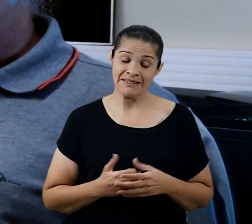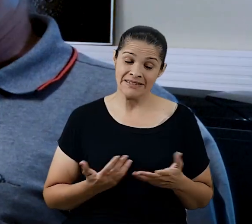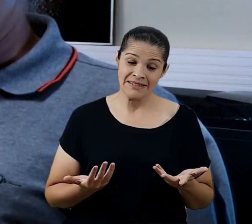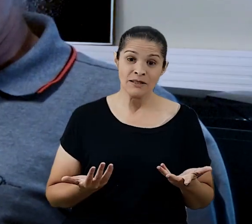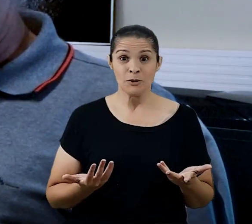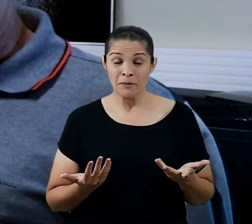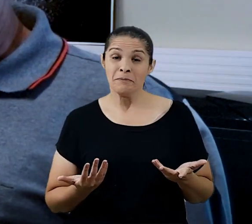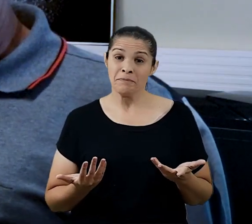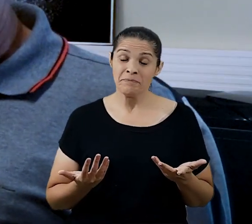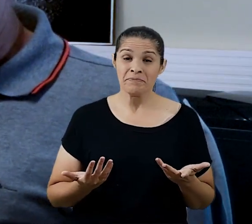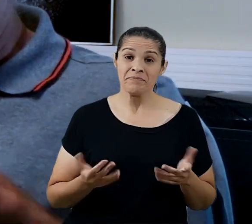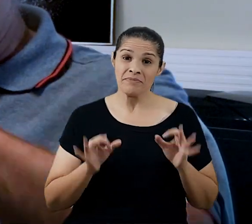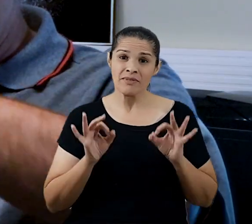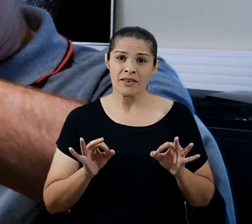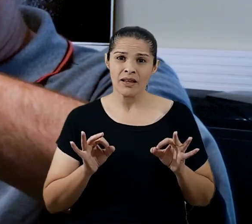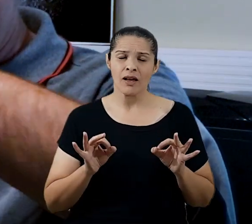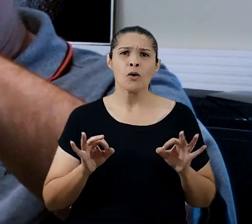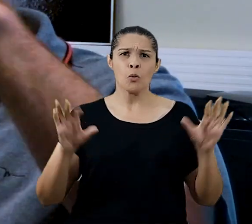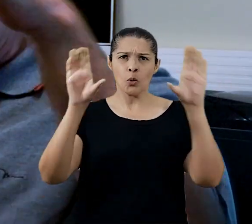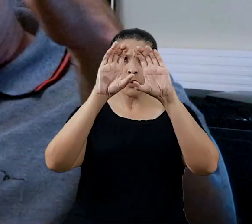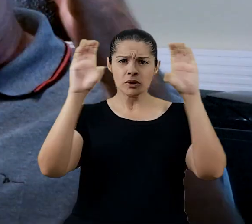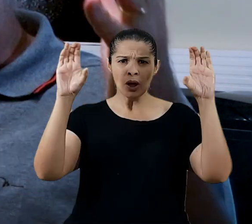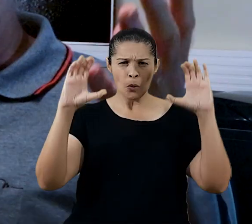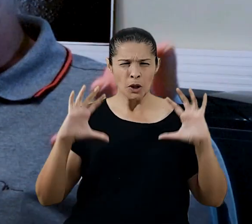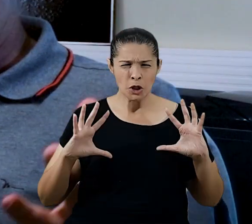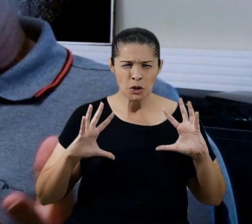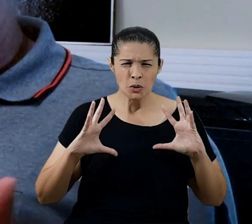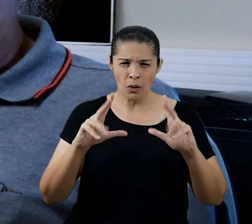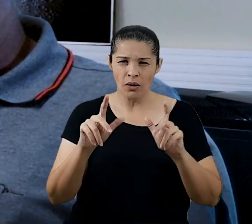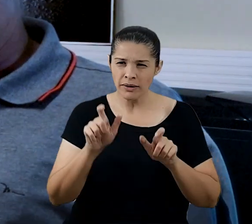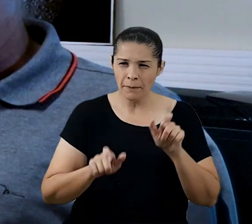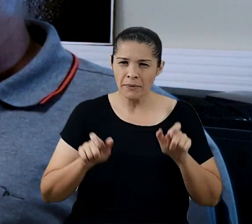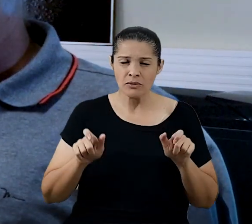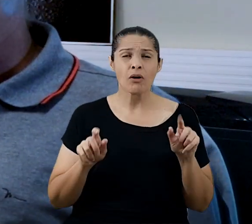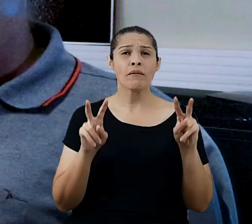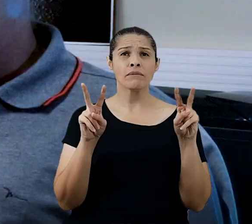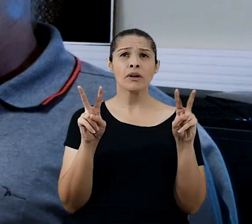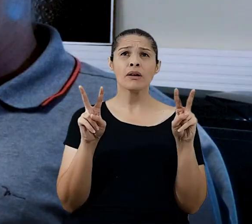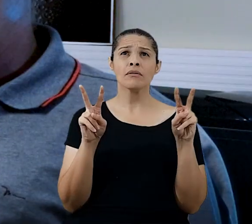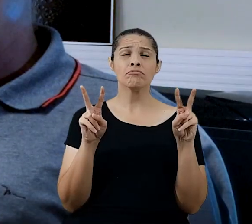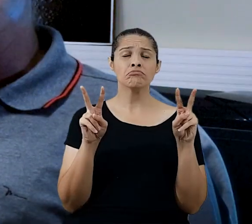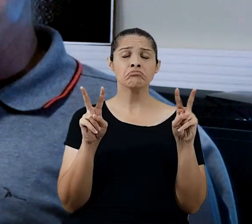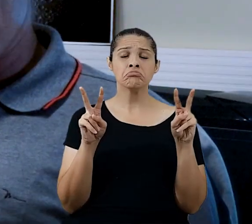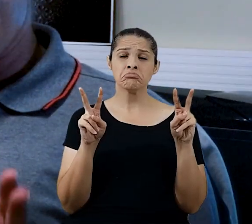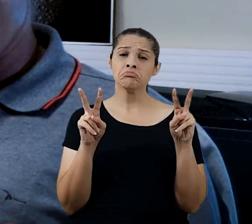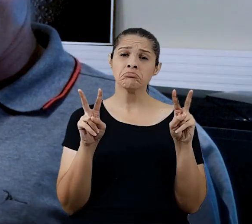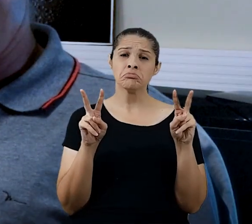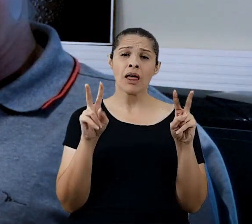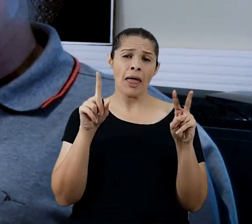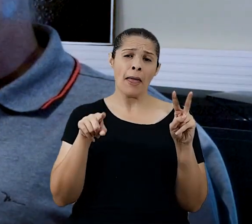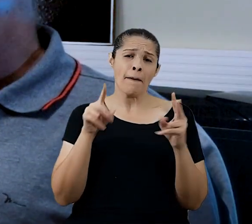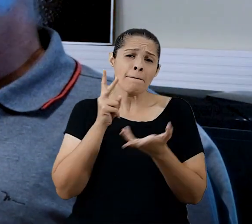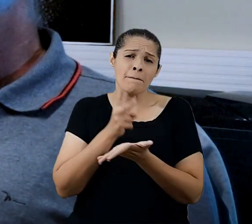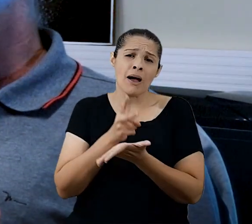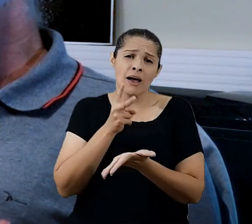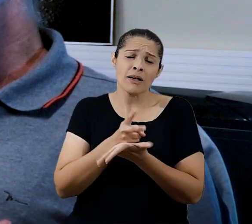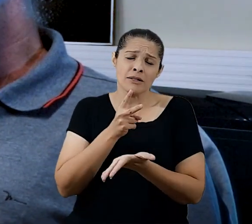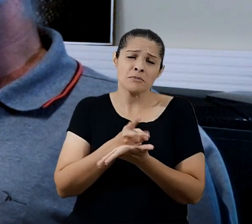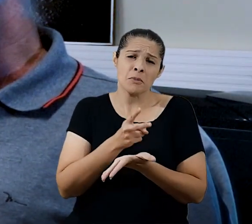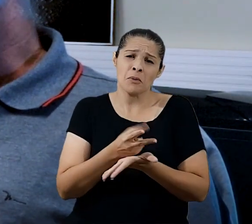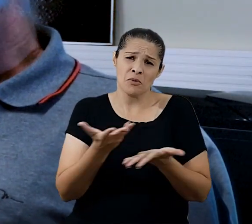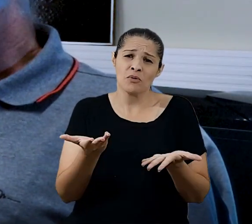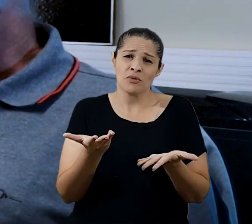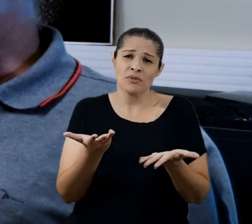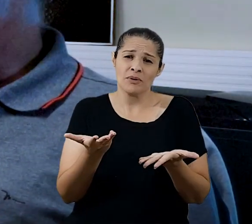O céu que aparece para toda a humanidade, né, é o mesmo, no sentido